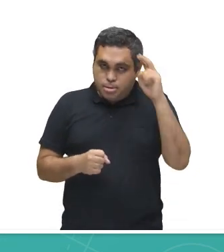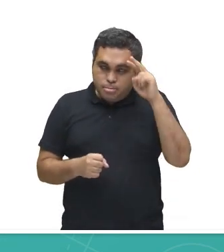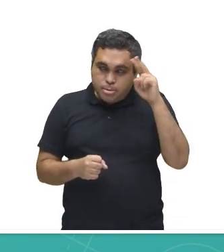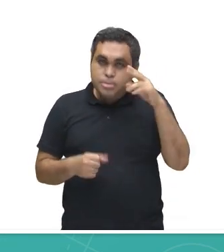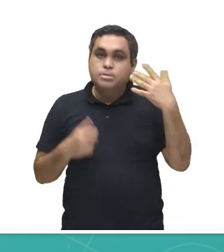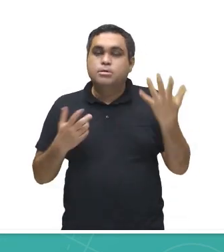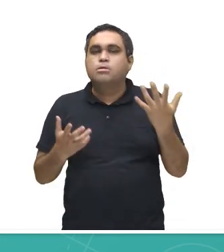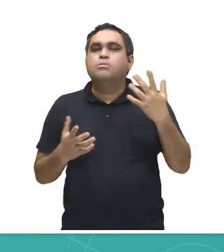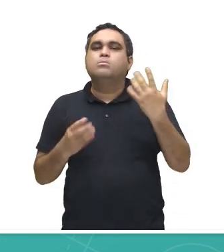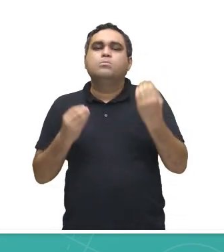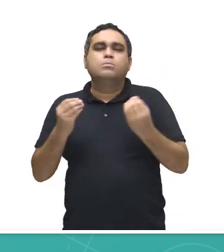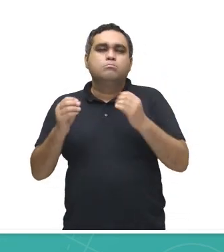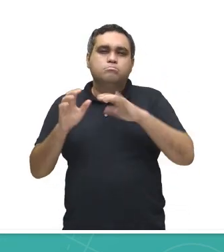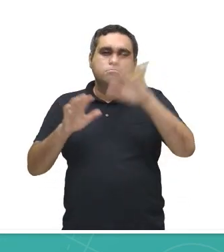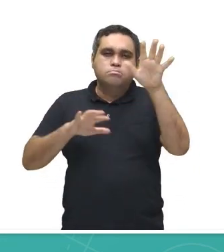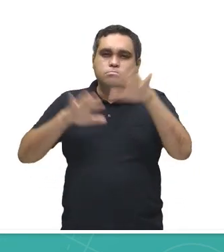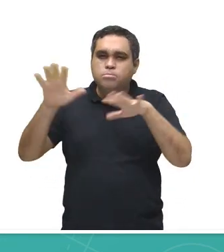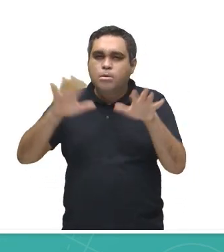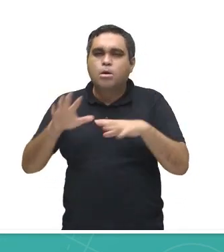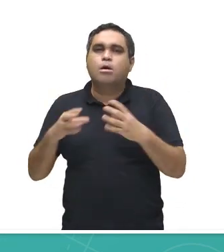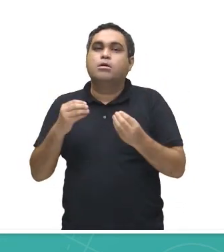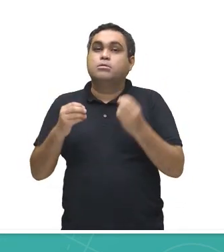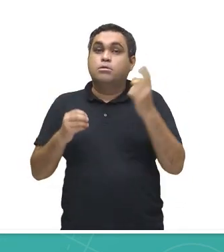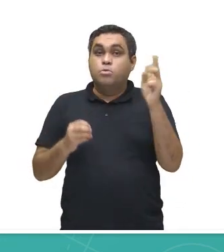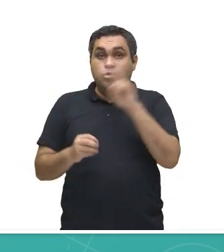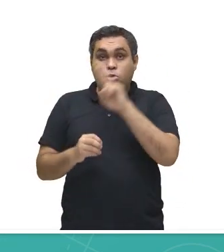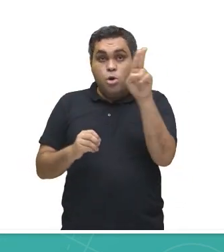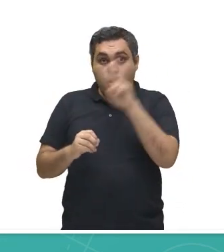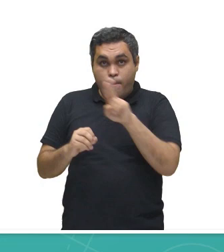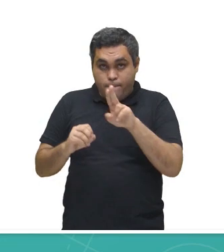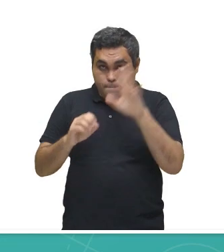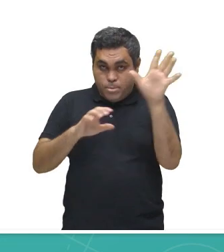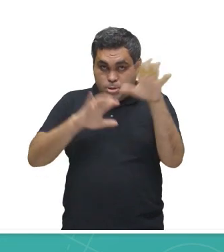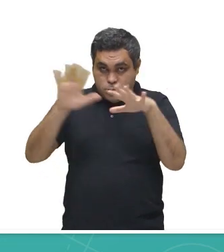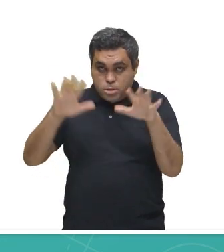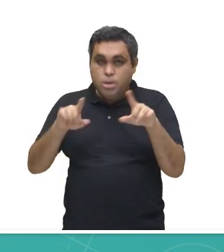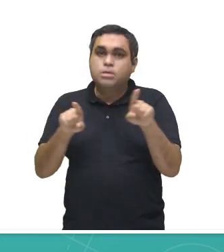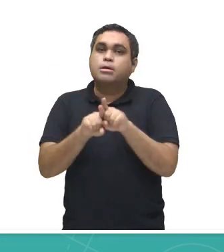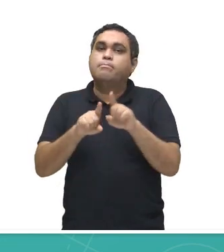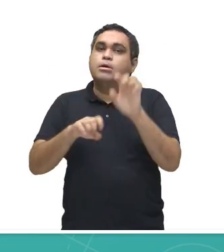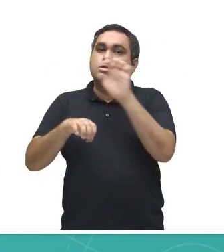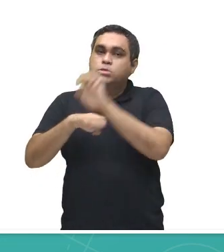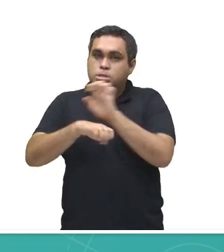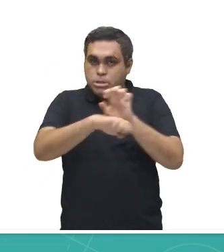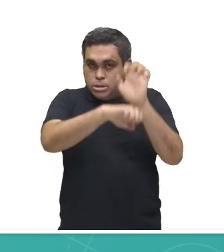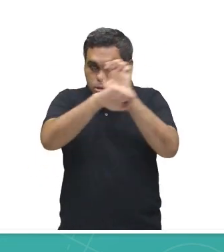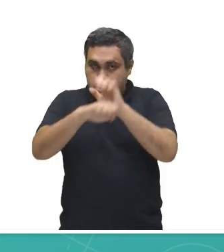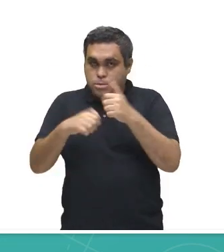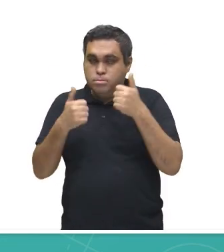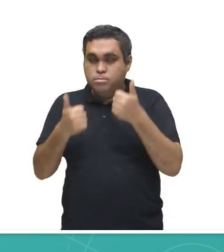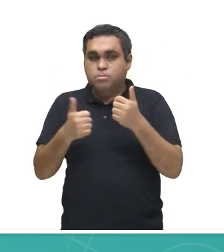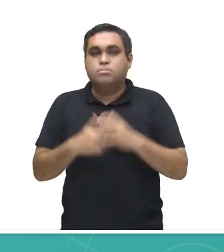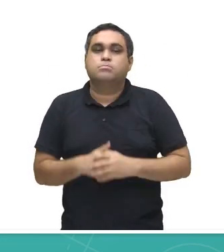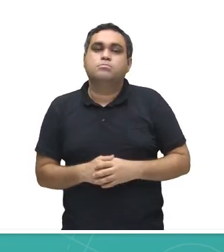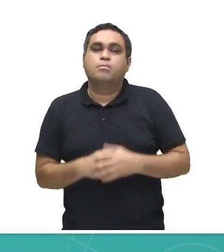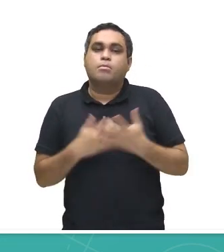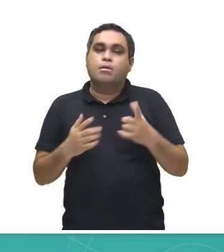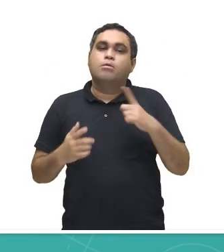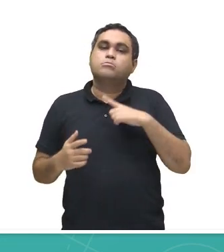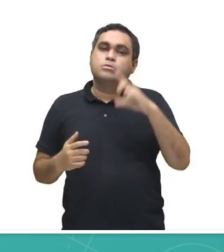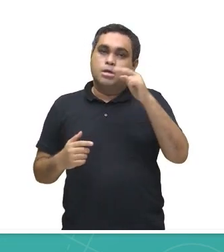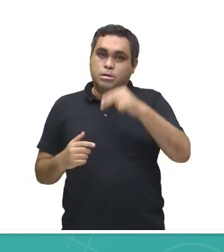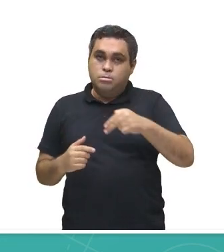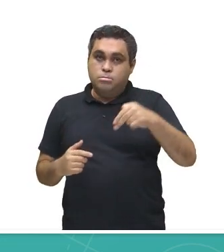essa regionalização, cite as regiões brasileiras e seus respectivos estados. Então, aqui nós vamos ter a região